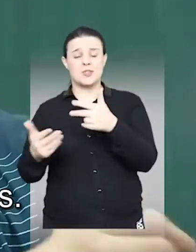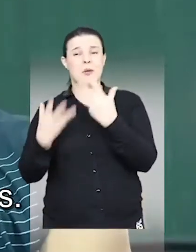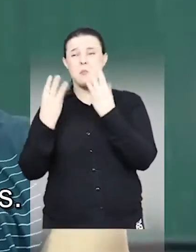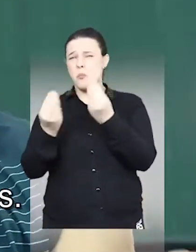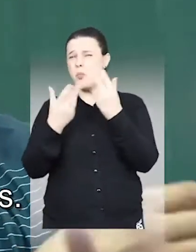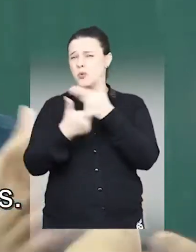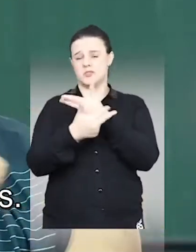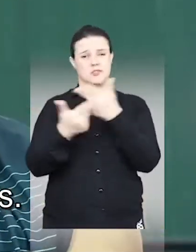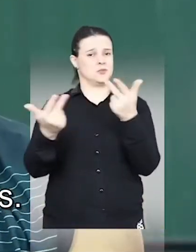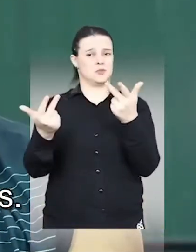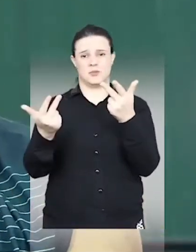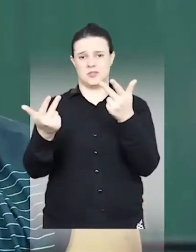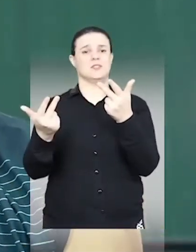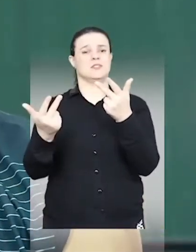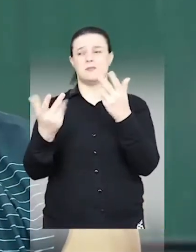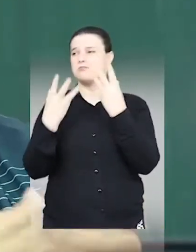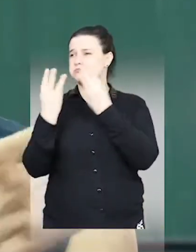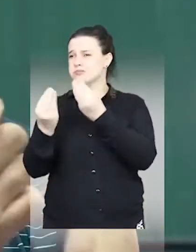assim, é muita coisa,